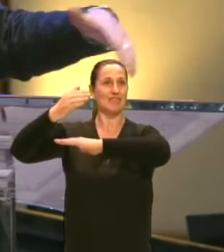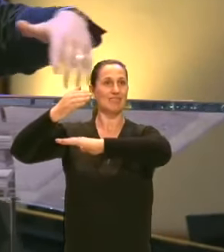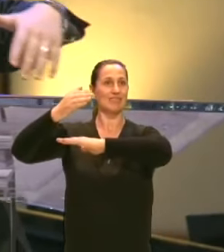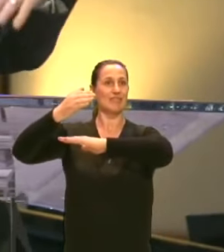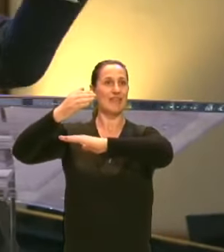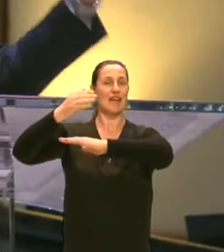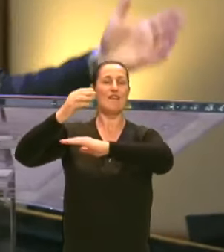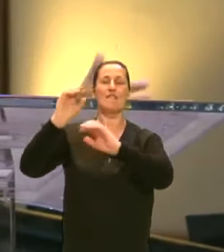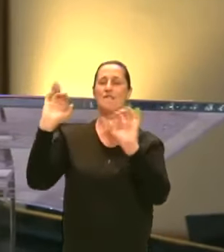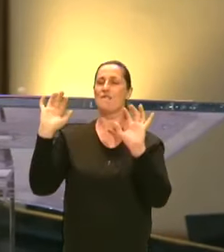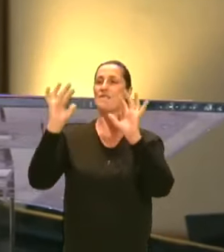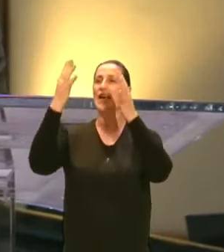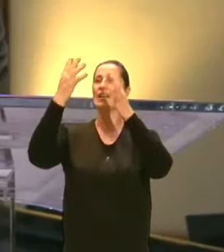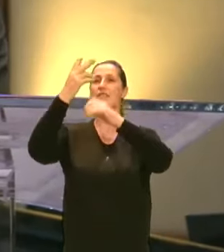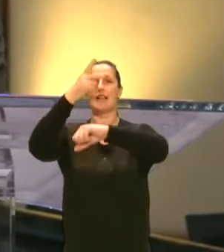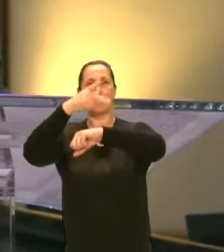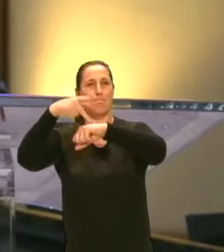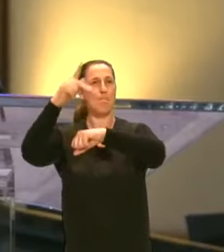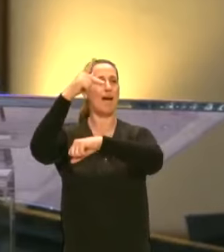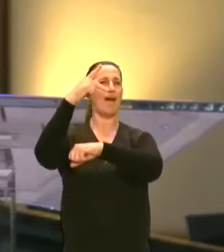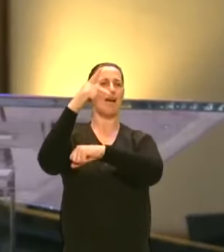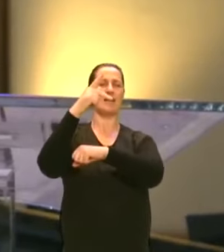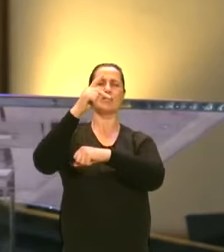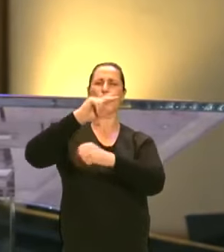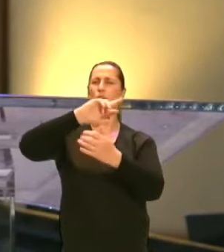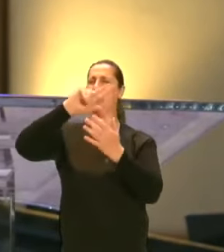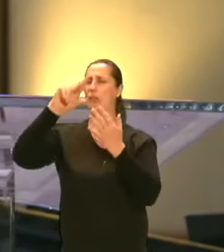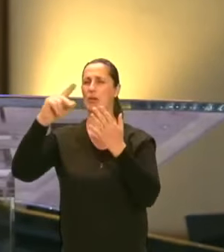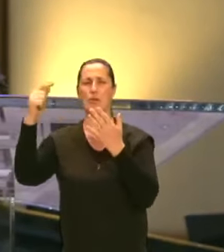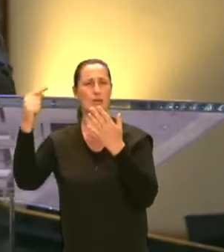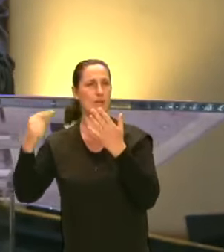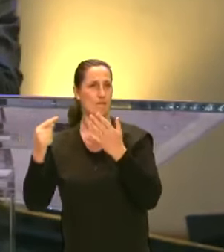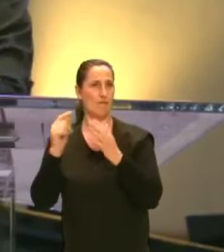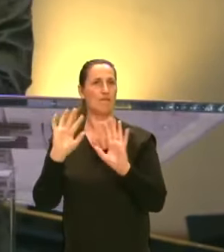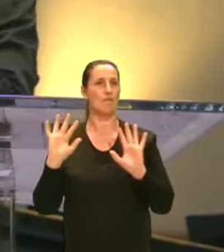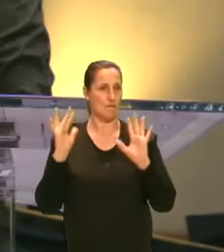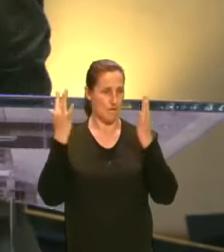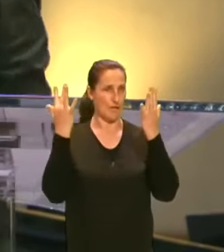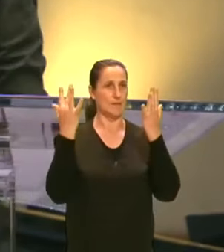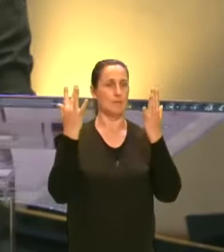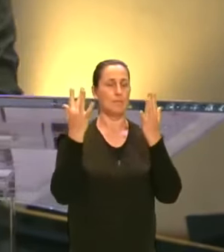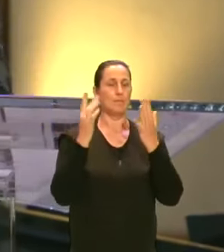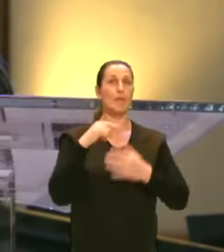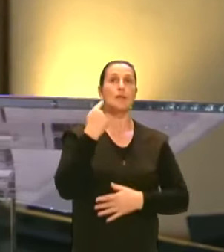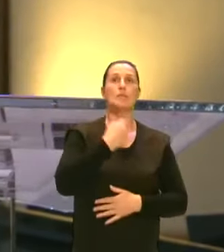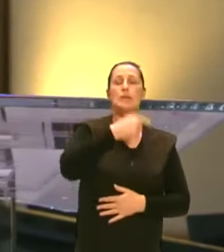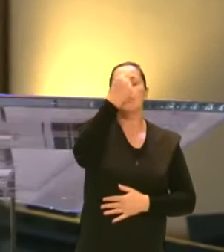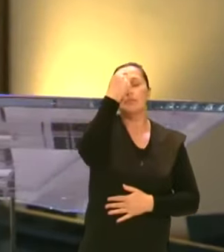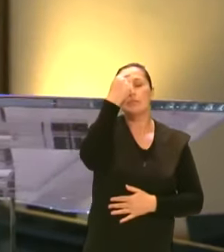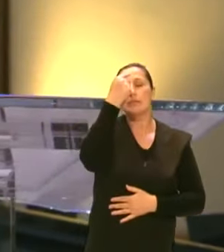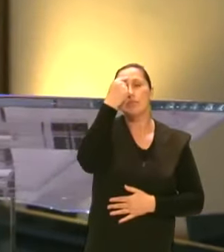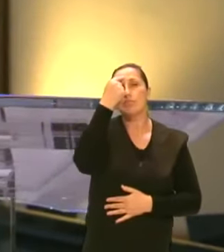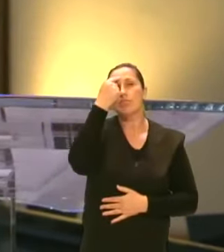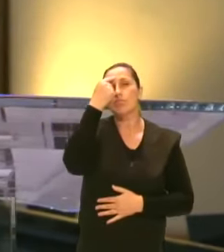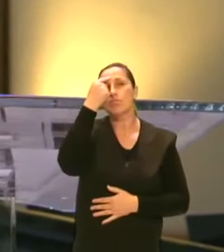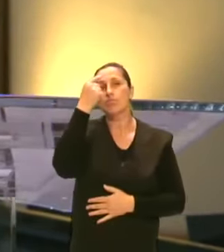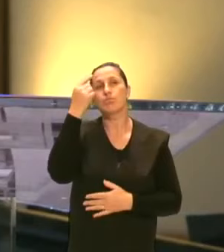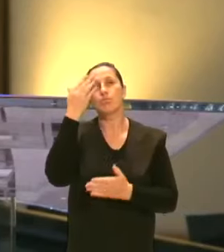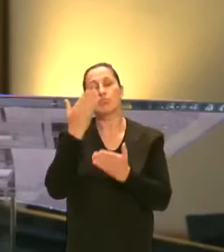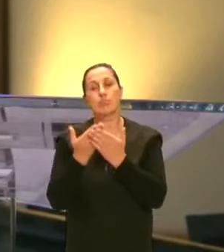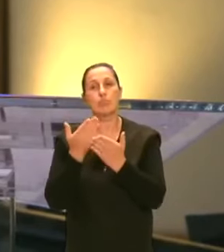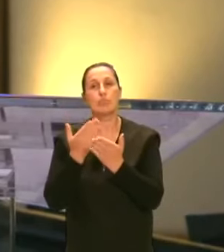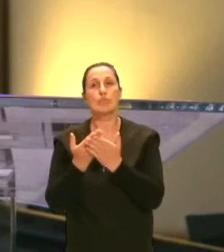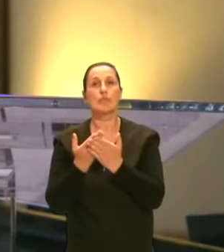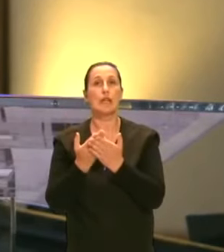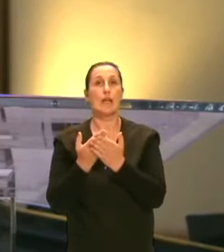da Páscoa ou dentre outras festas que havia. E para a gente pensar um pouco, talvez, eu não sei quantos